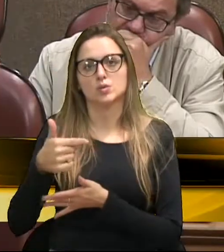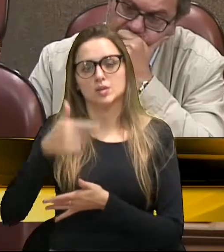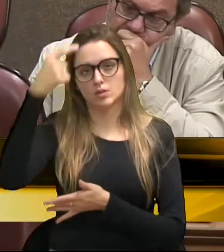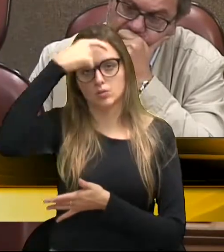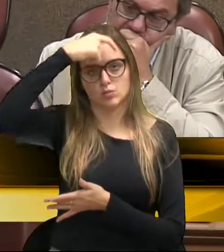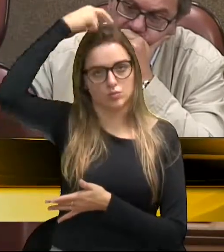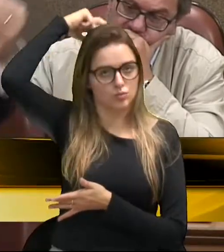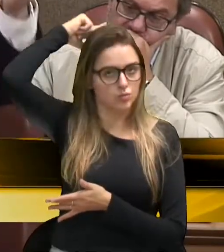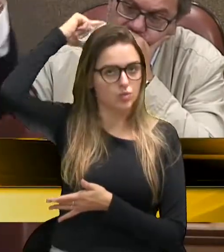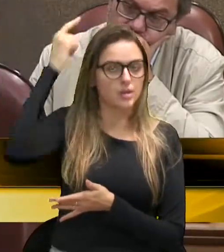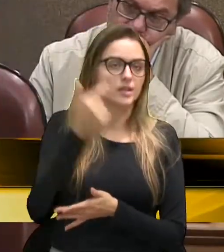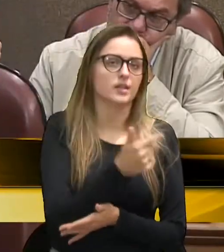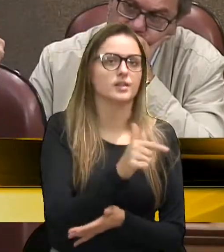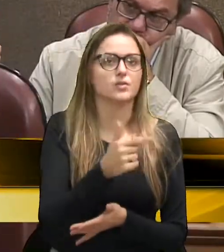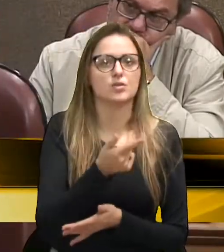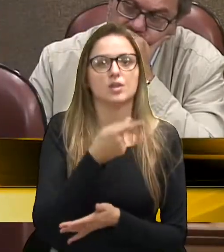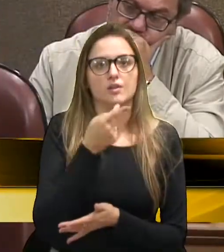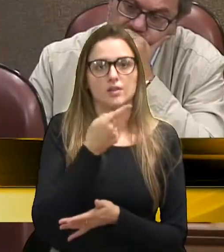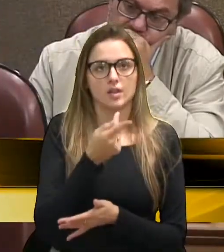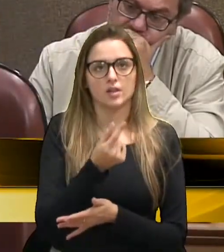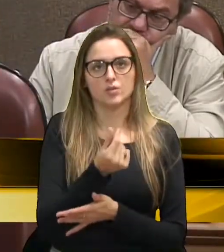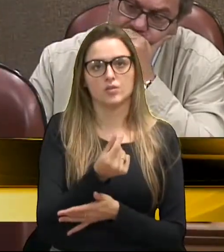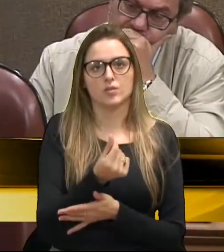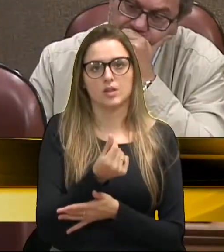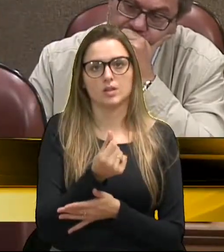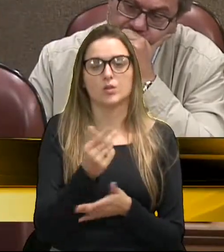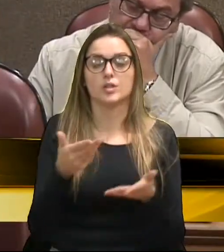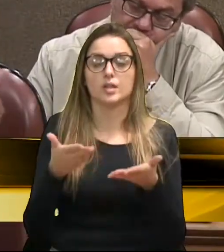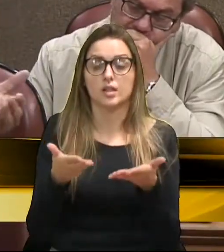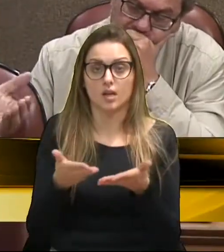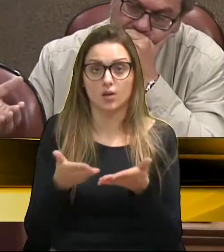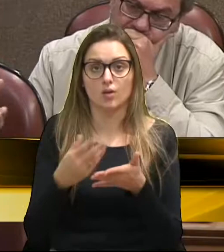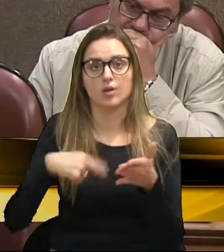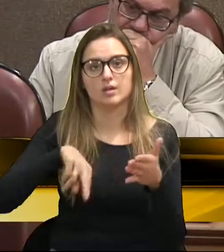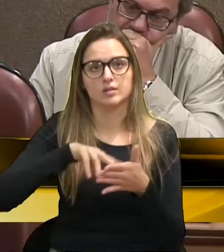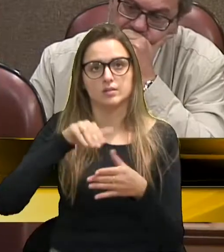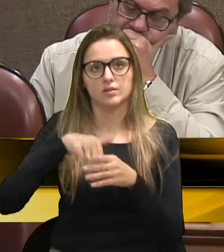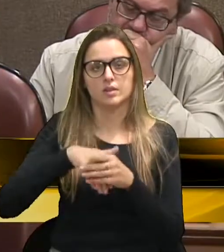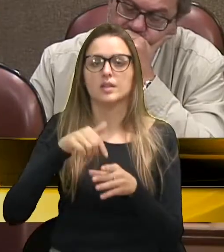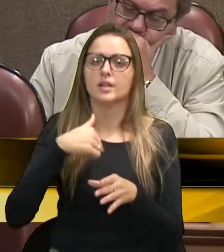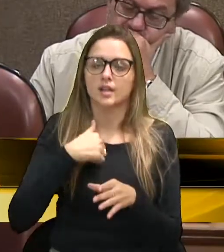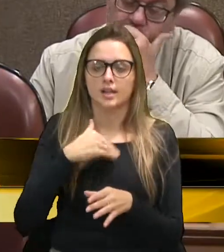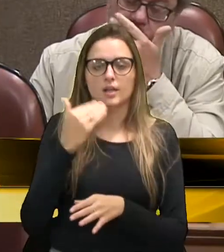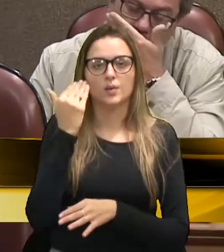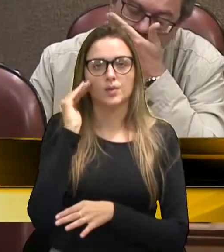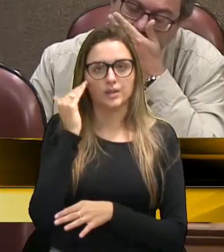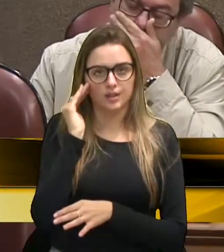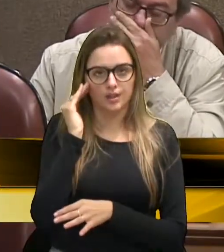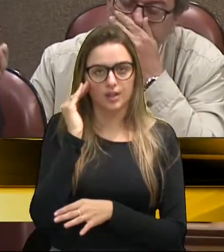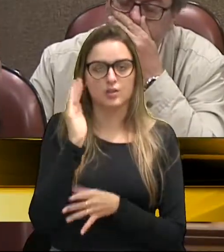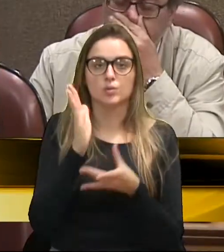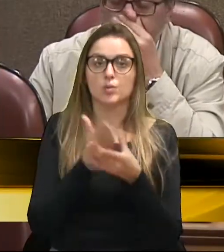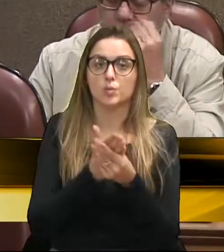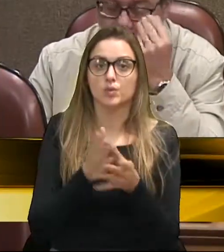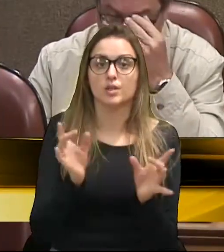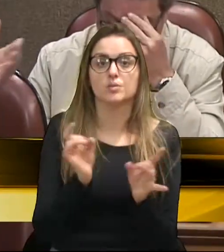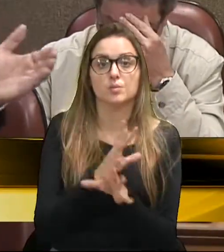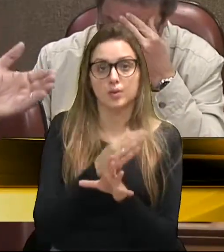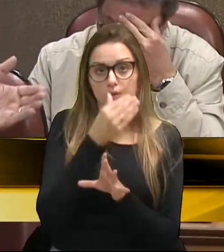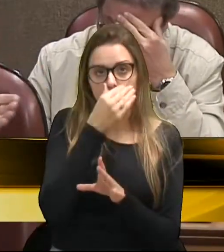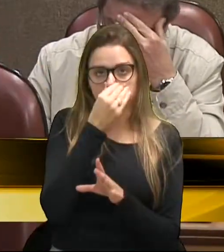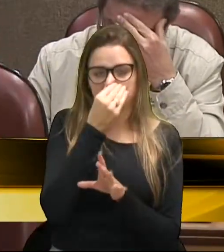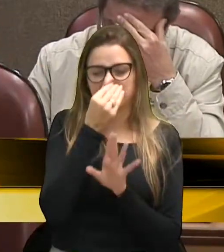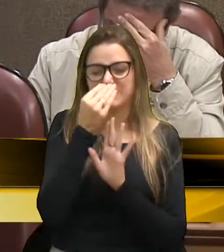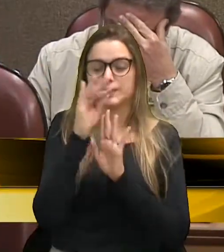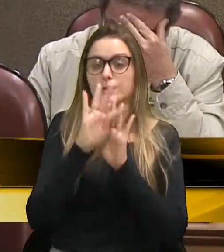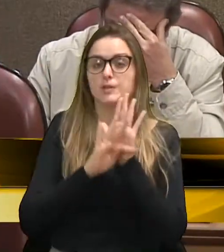né, mencionado este valor na peça que ora votamos. Então, presidente, entendemos que a peça está pronta para ser